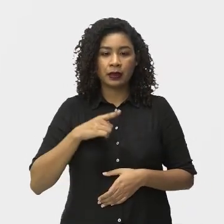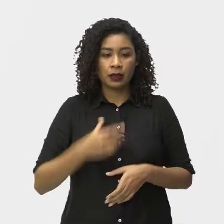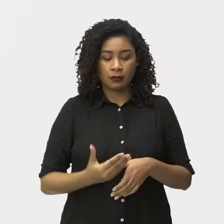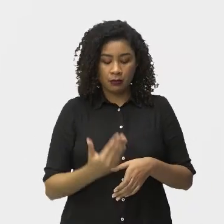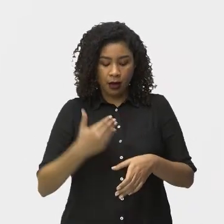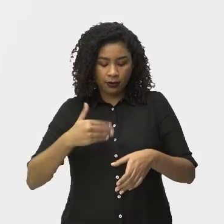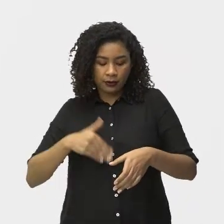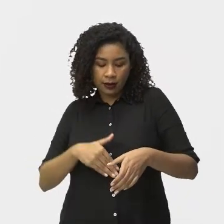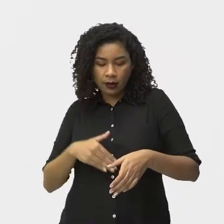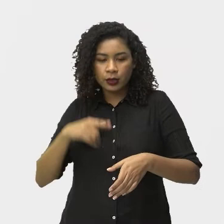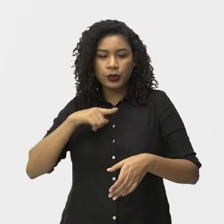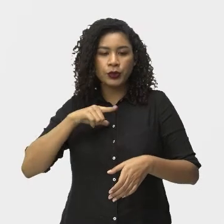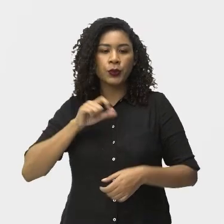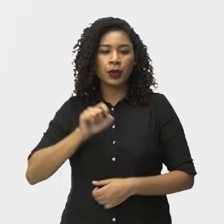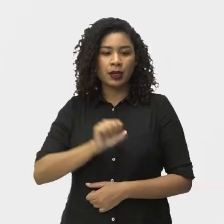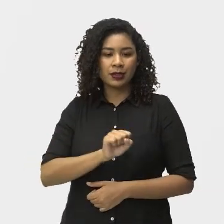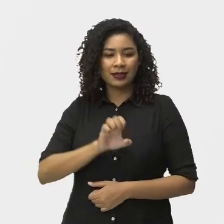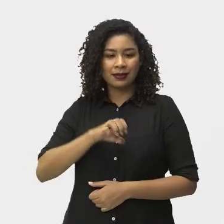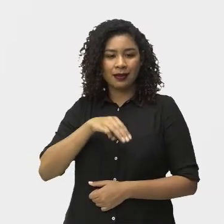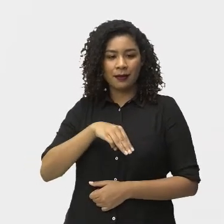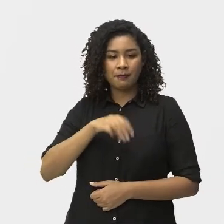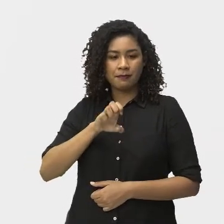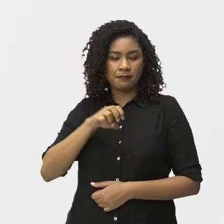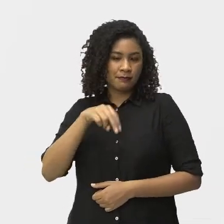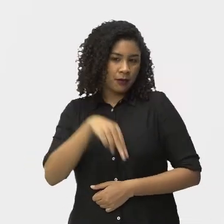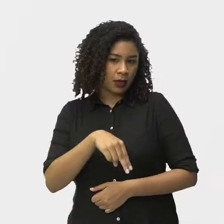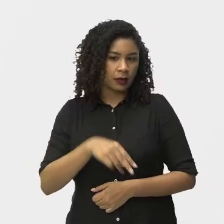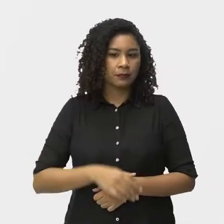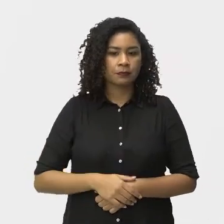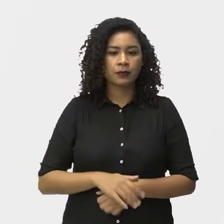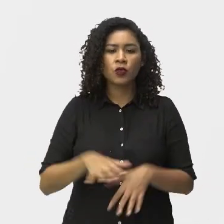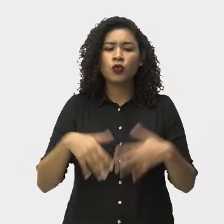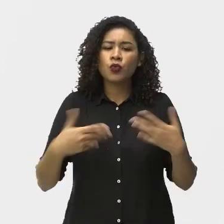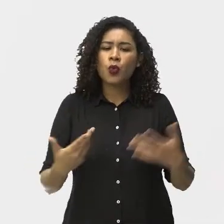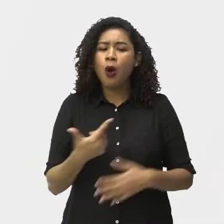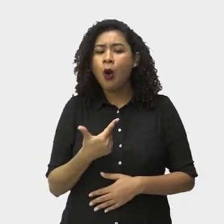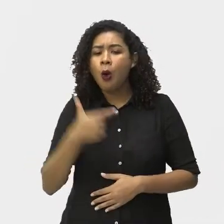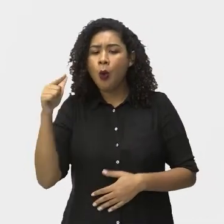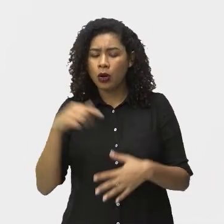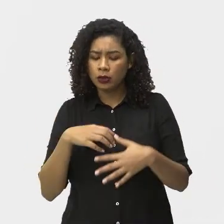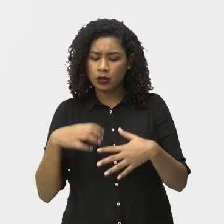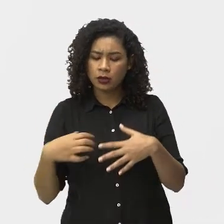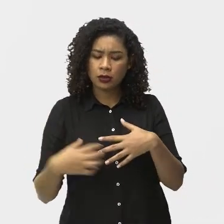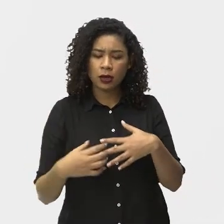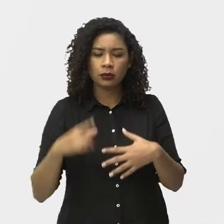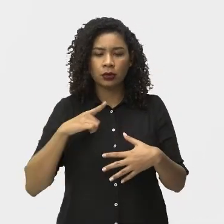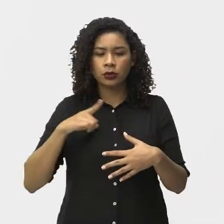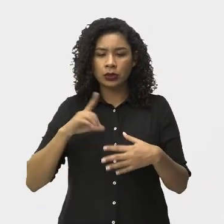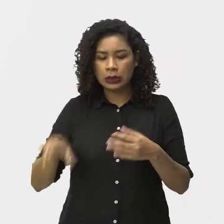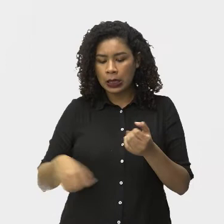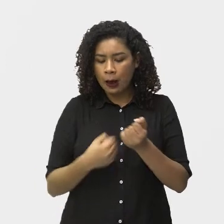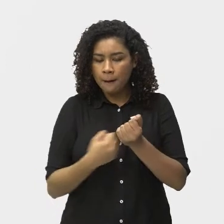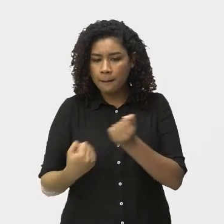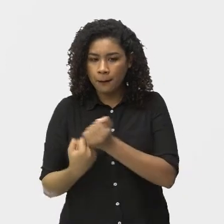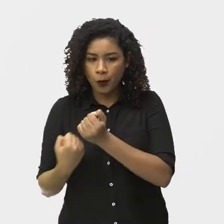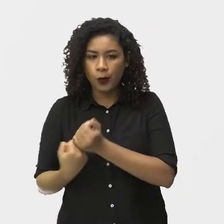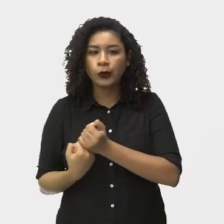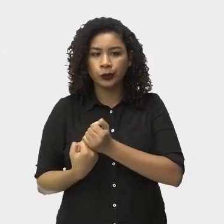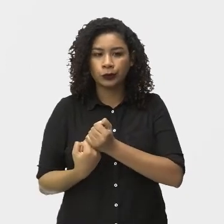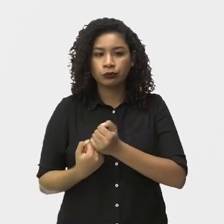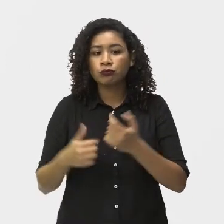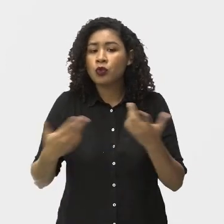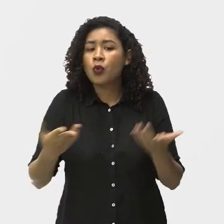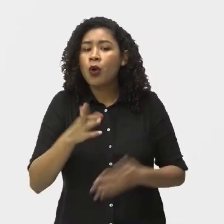das glândulas seminais, que outras glândulas são consideradas anexas do sistema genital masculino? Então vocês vão dar uma lida nas alternativas,